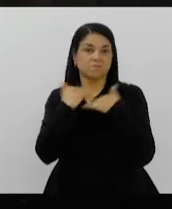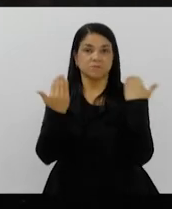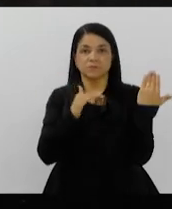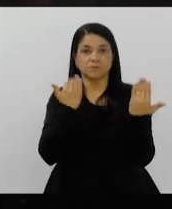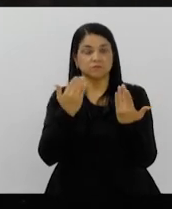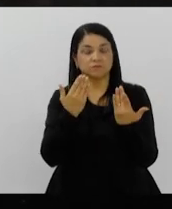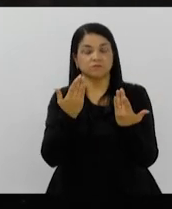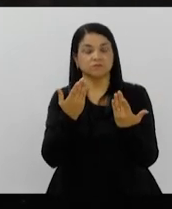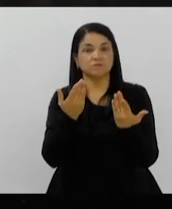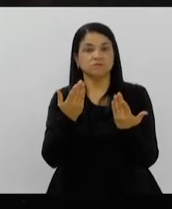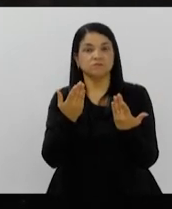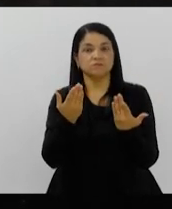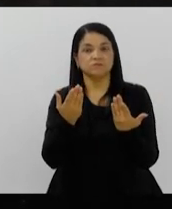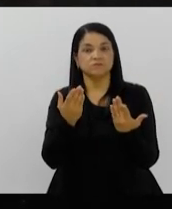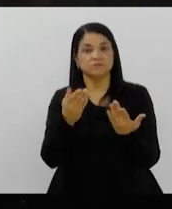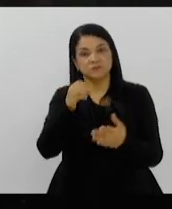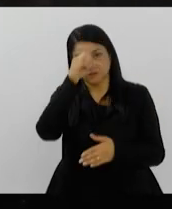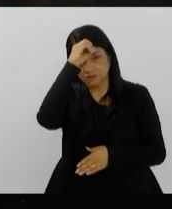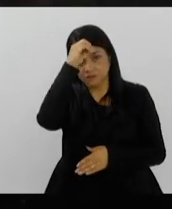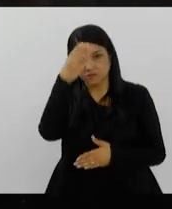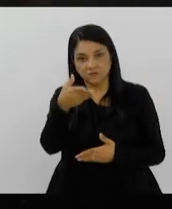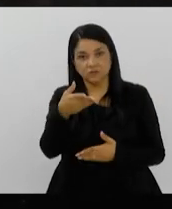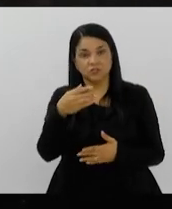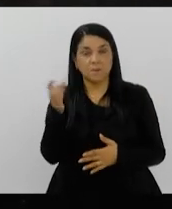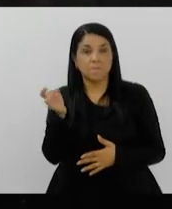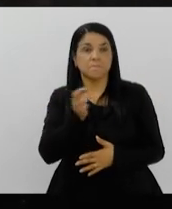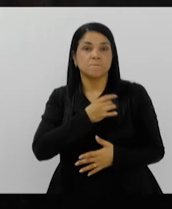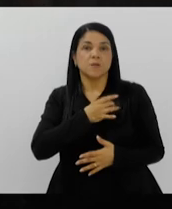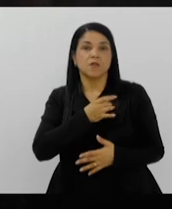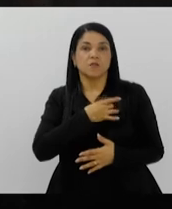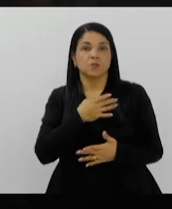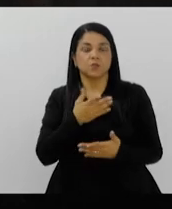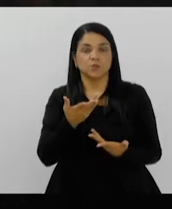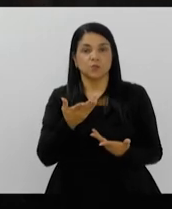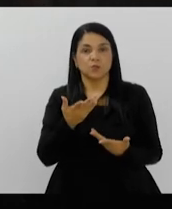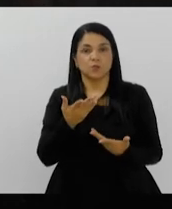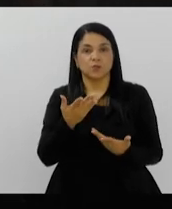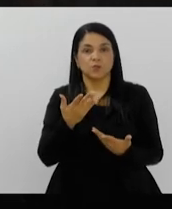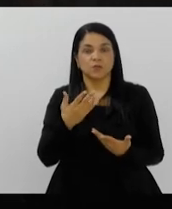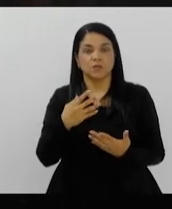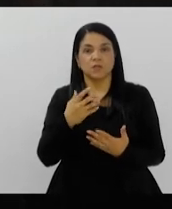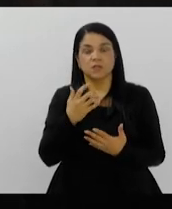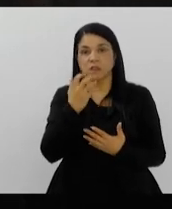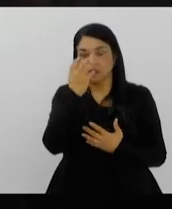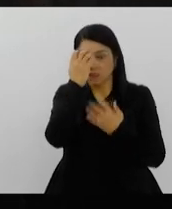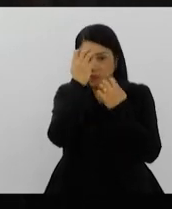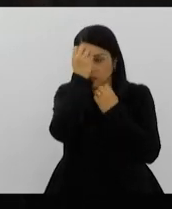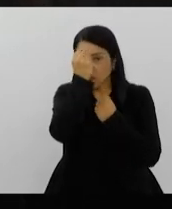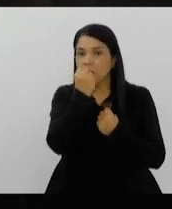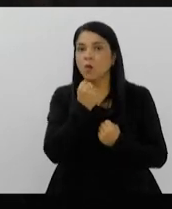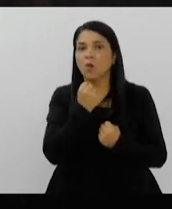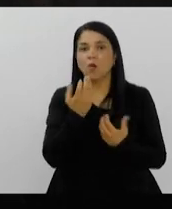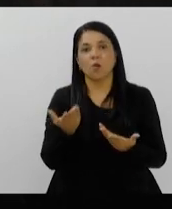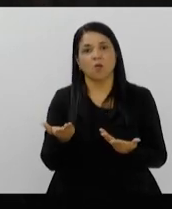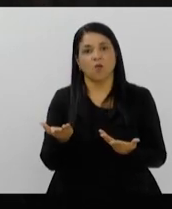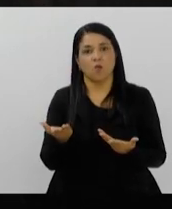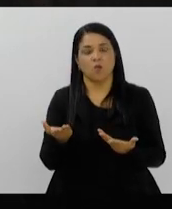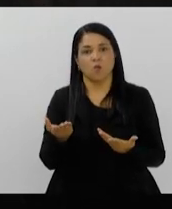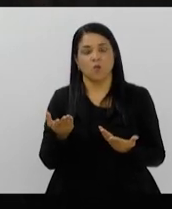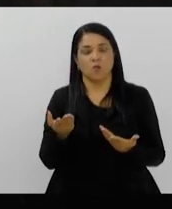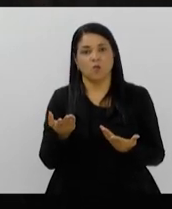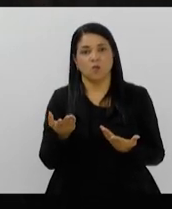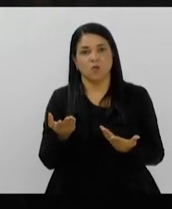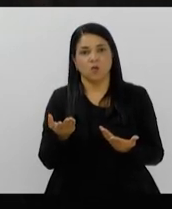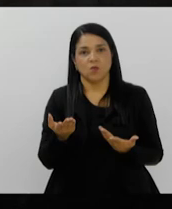matar inocentes, colocar uma lógica de medo e terror na cabeça do trabalhador. Isso, sim, é um descumprimento, e isso,